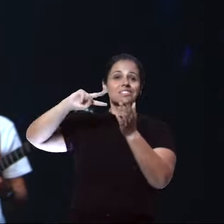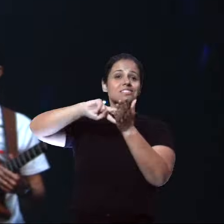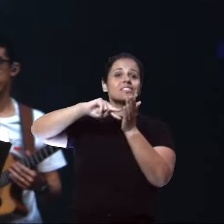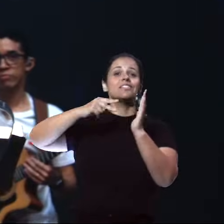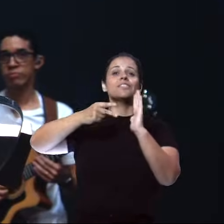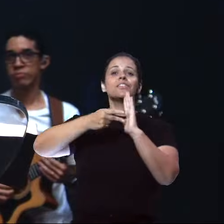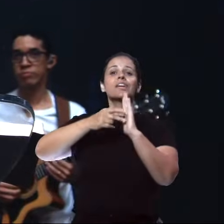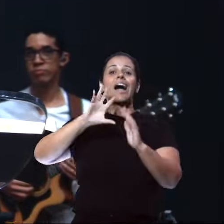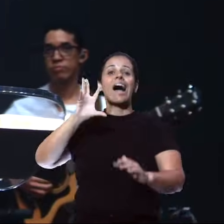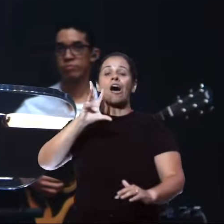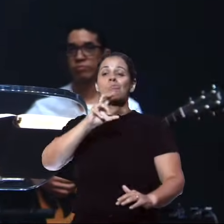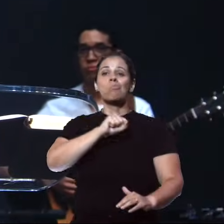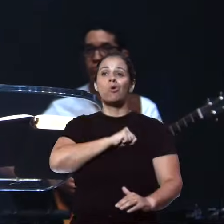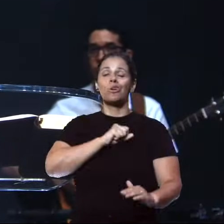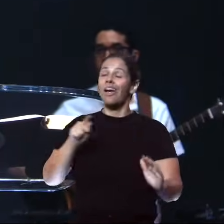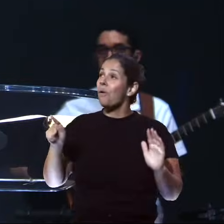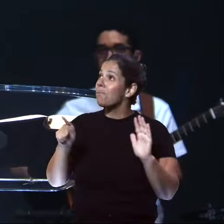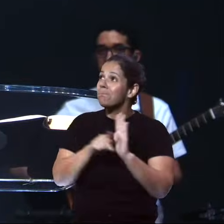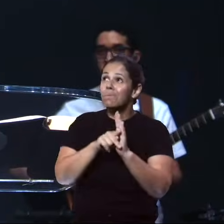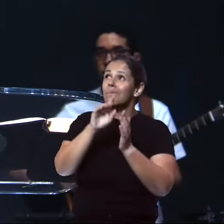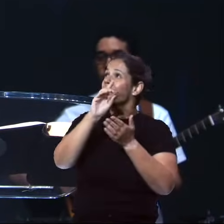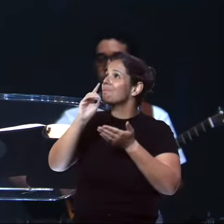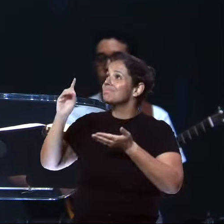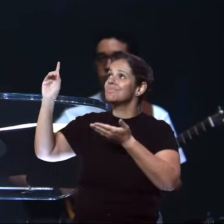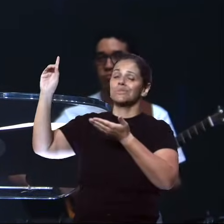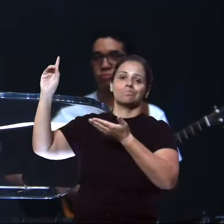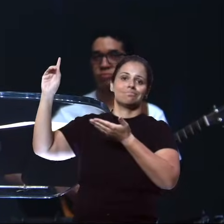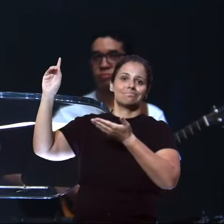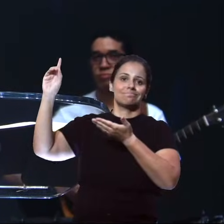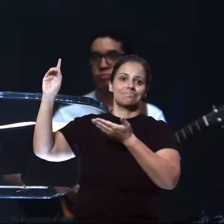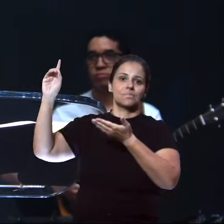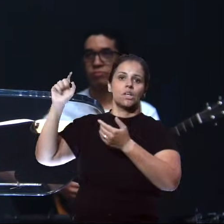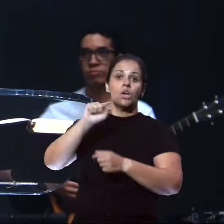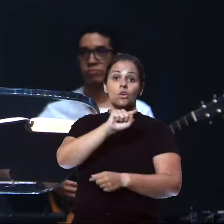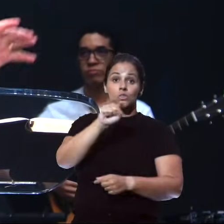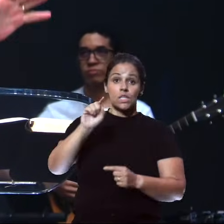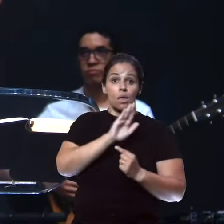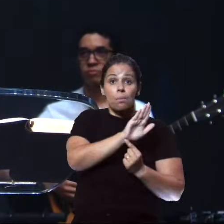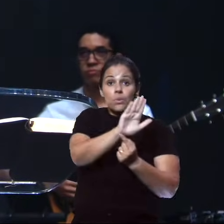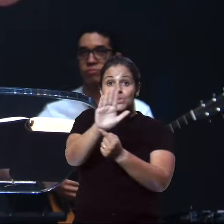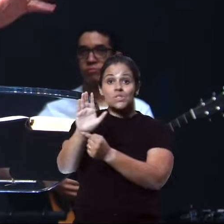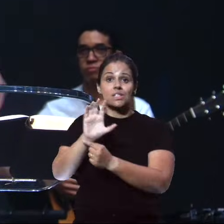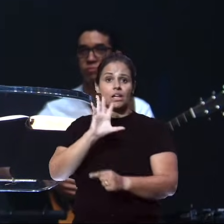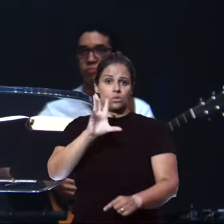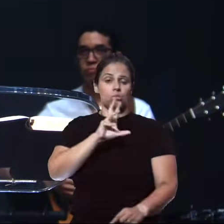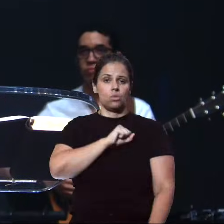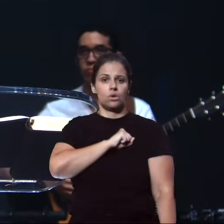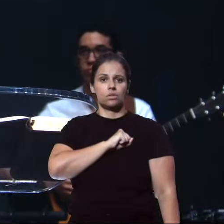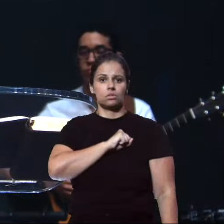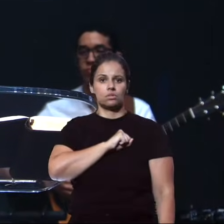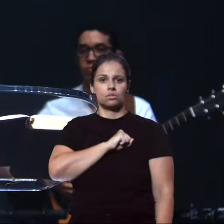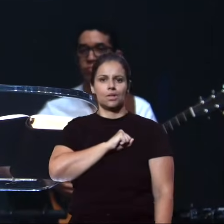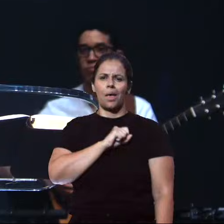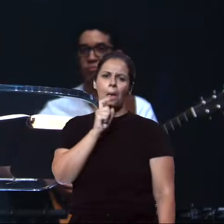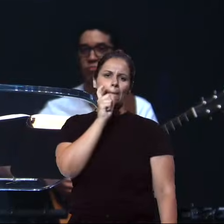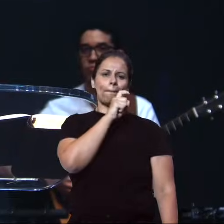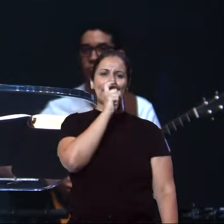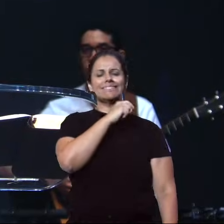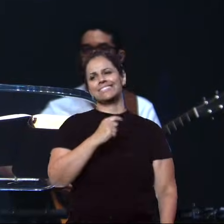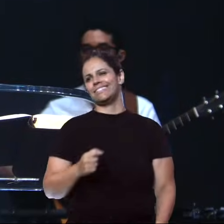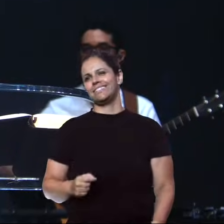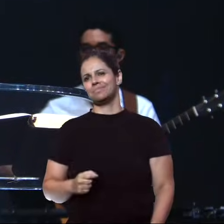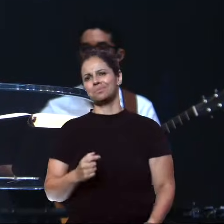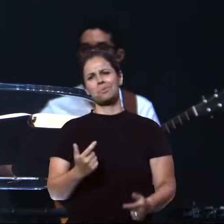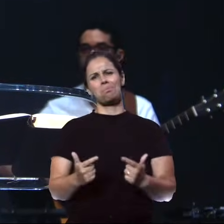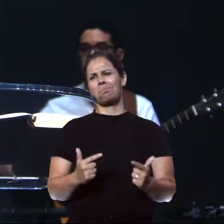Você tem sido capaz de demonstrar amor com a sua vida? Tem algo que não pode ser fingido, ou que se finge por muito